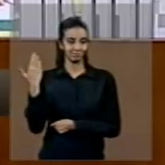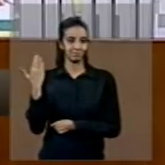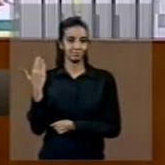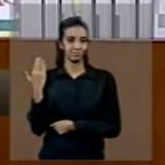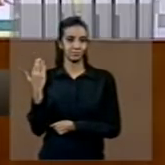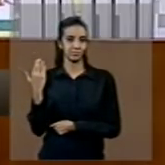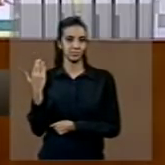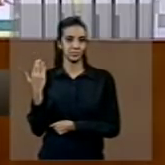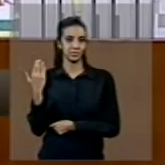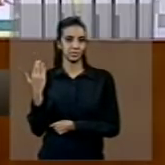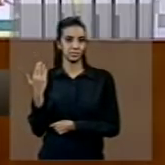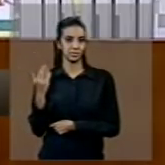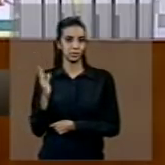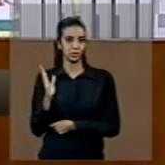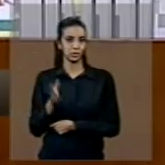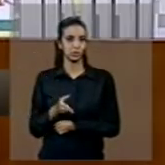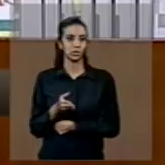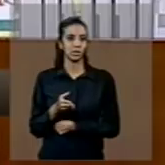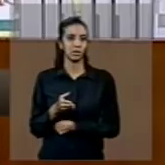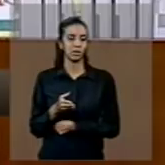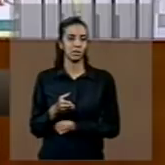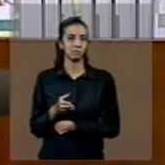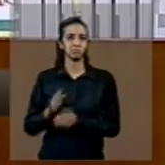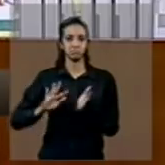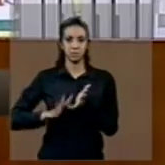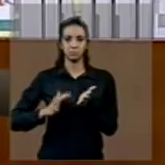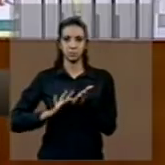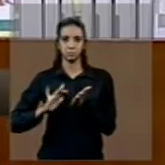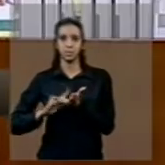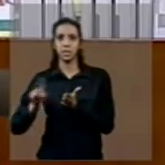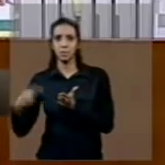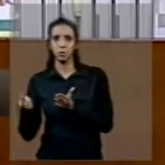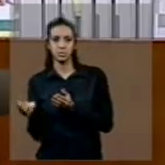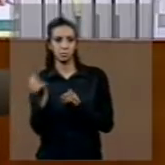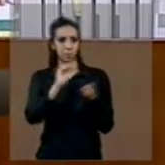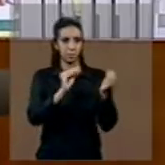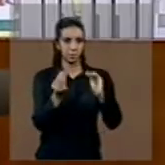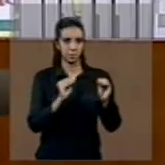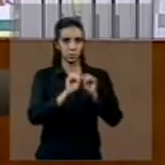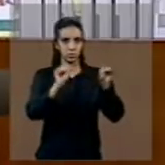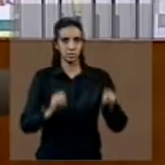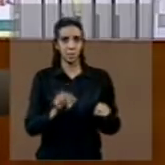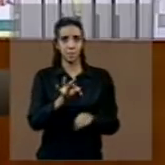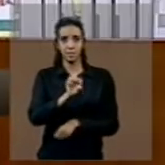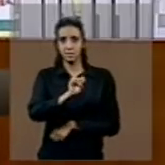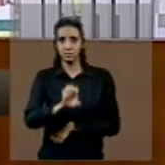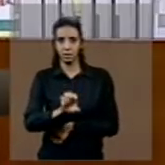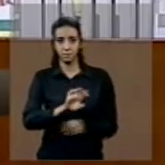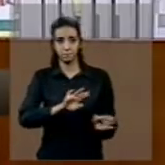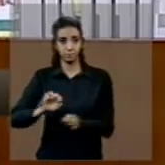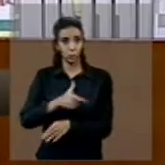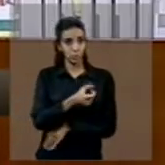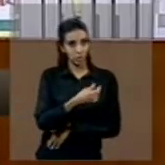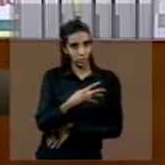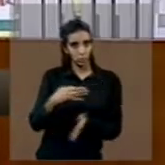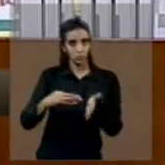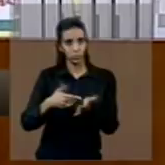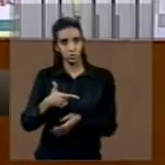sido capturados a biometria e colocados na base de dados do Supremo Tribunal Federal. De 2014 a